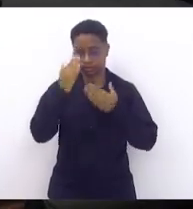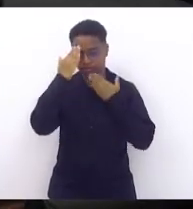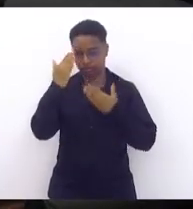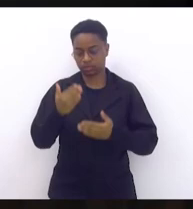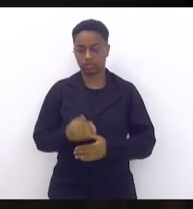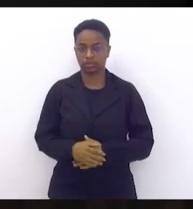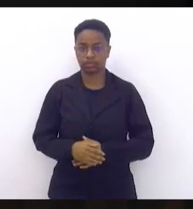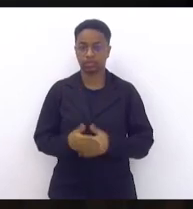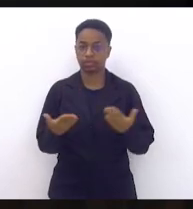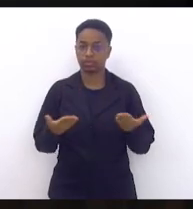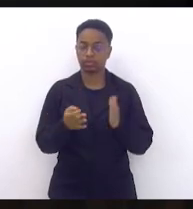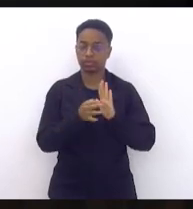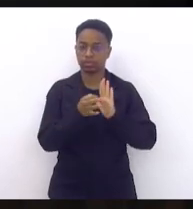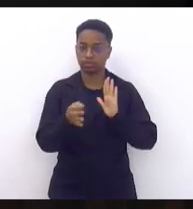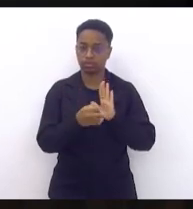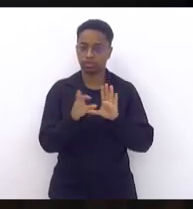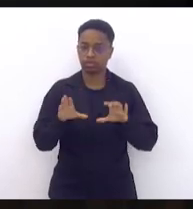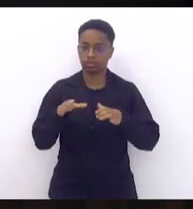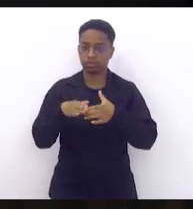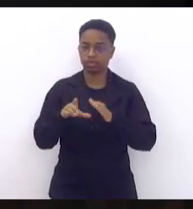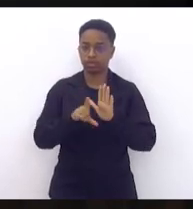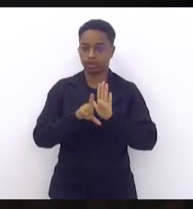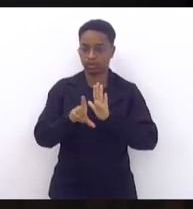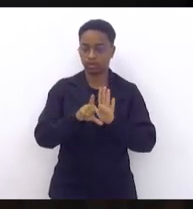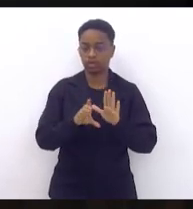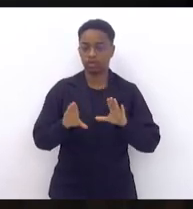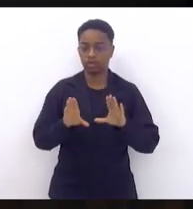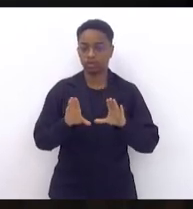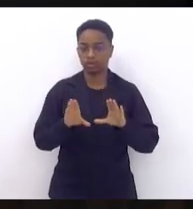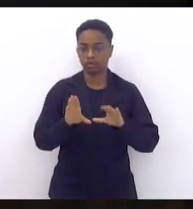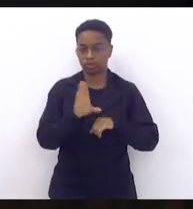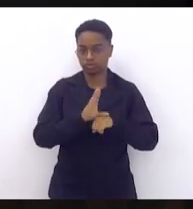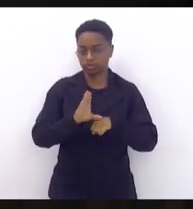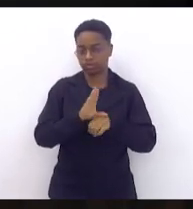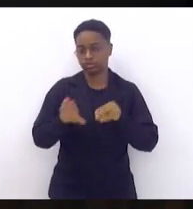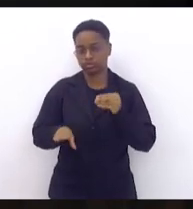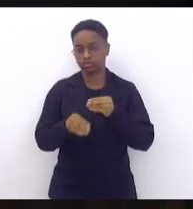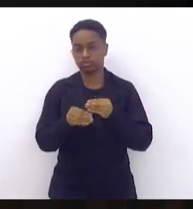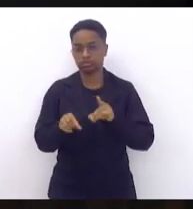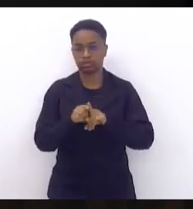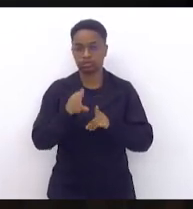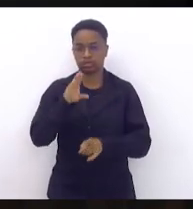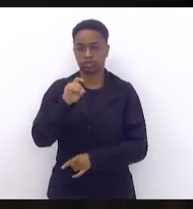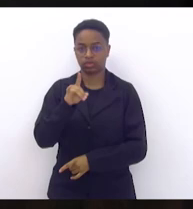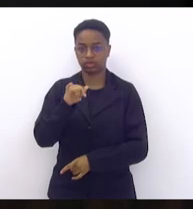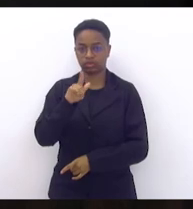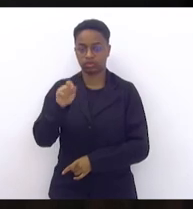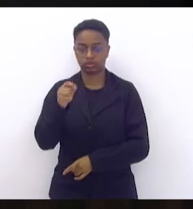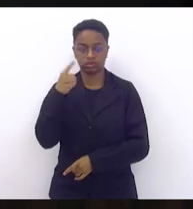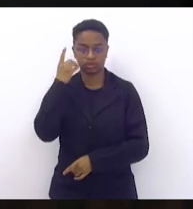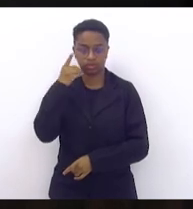emitir parecer pela Comissão de Legislação Constitucional Complementar e Códigos, deputado Marcelo Dino.